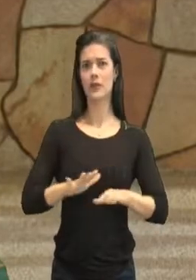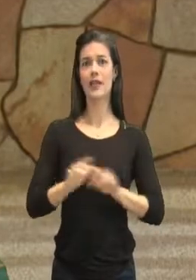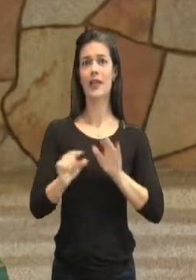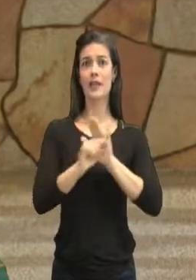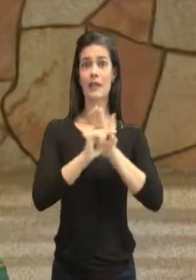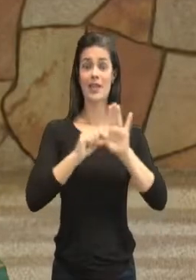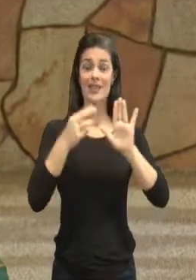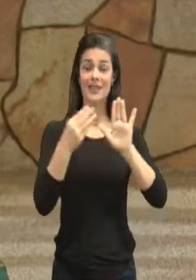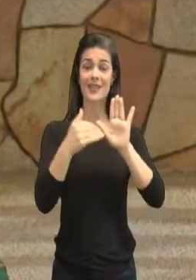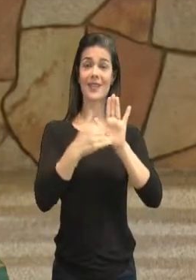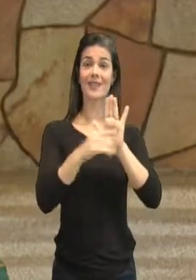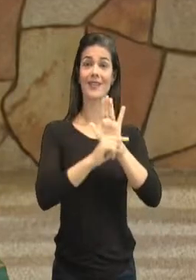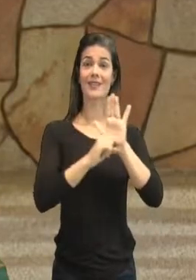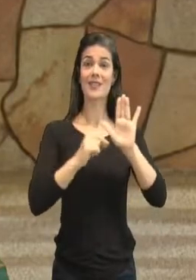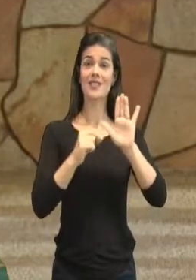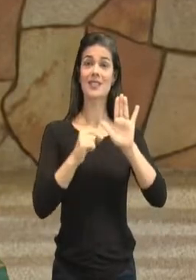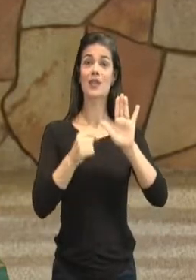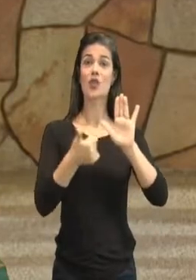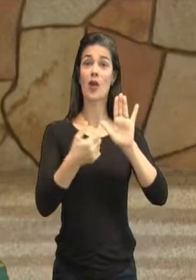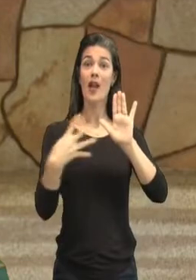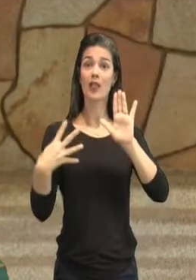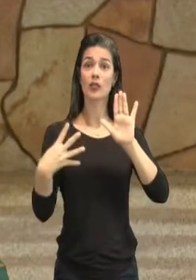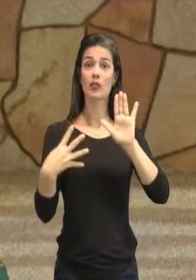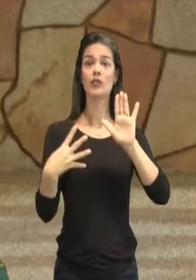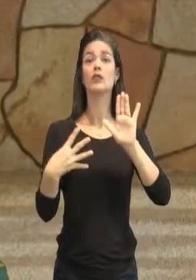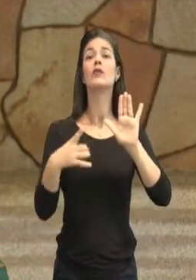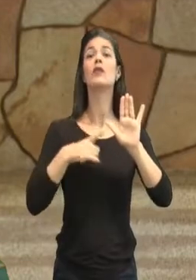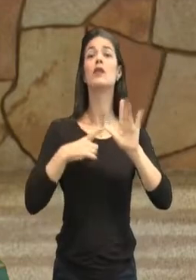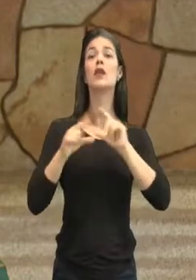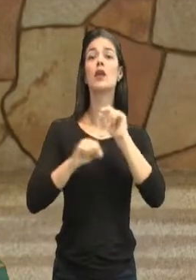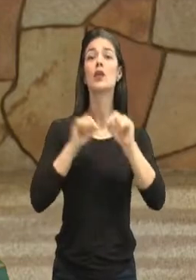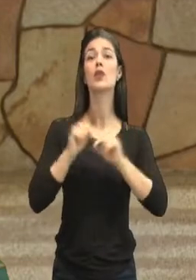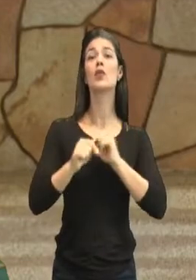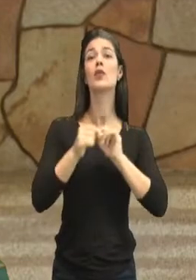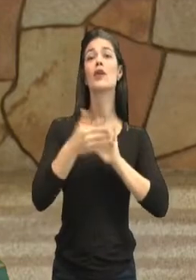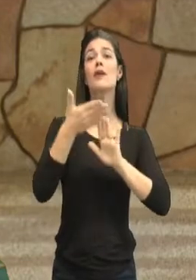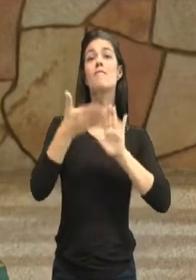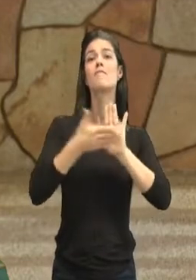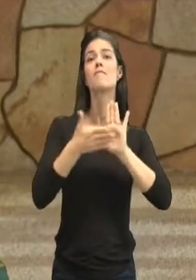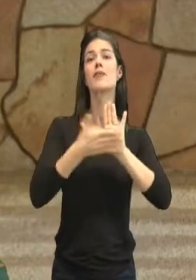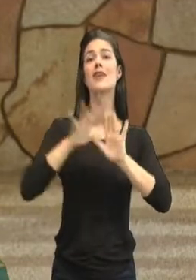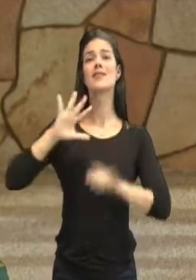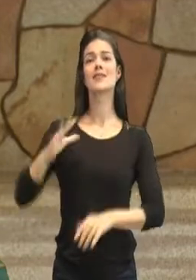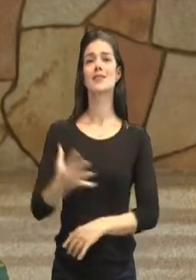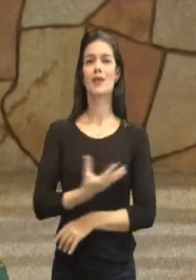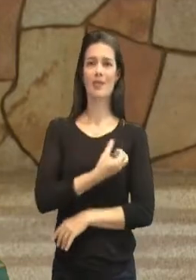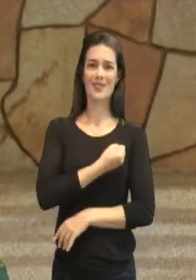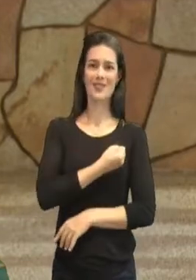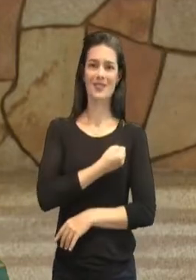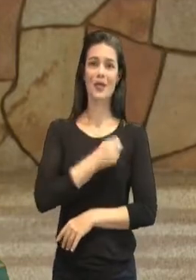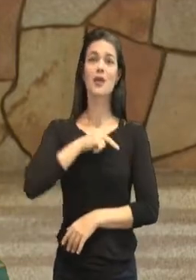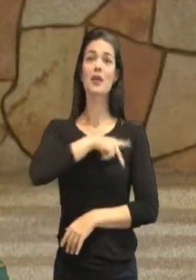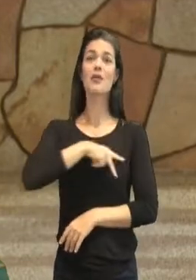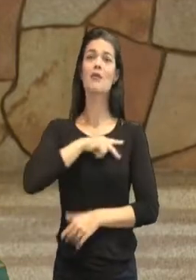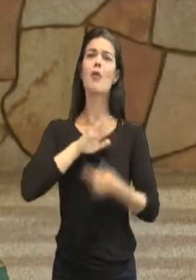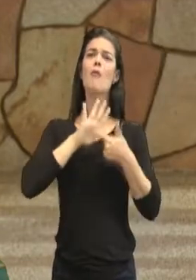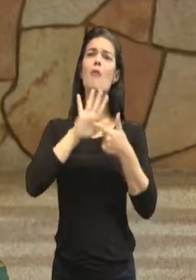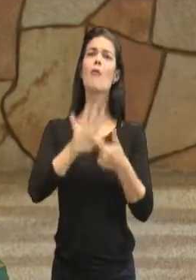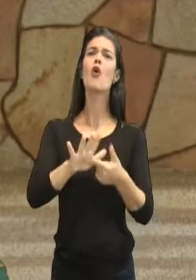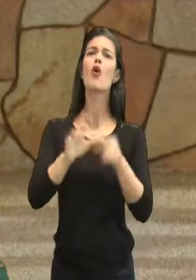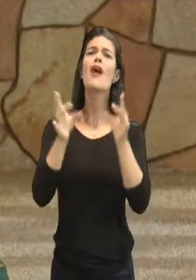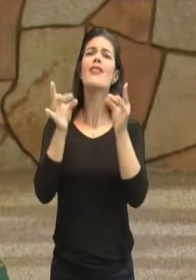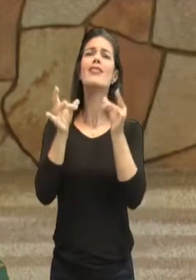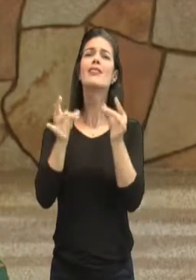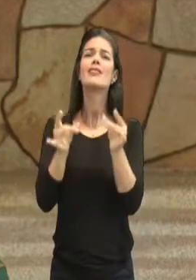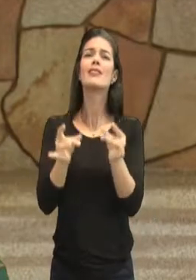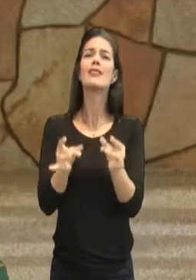a 14, nós vamos ter o plano de salvação. Paulo então vai mostrar ali detalhes do